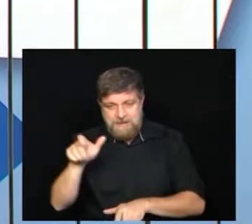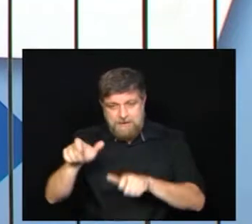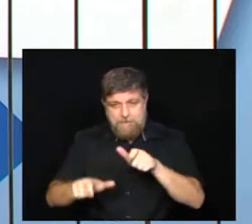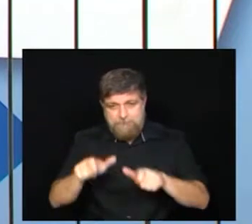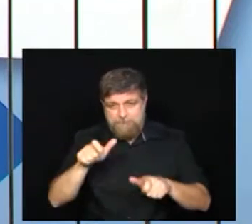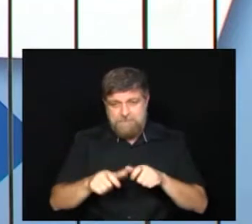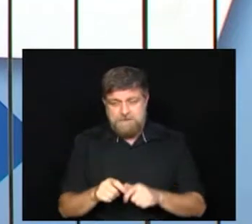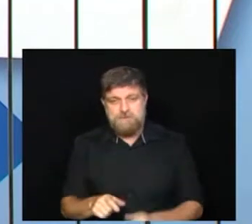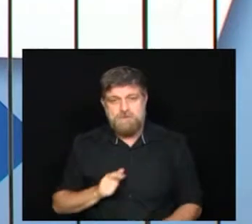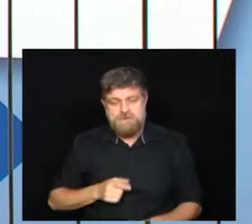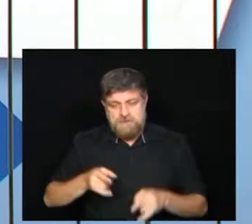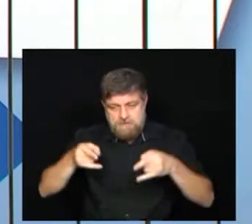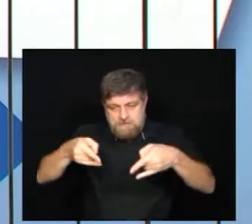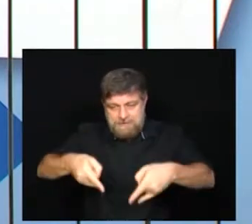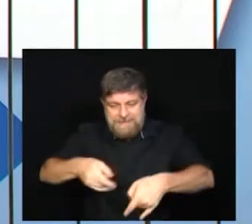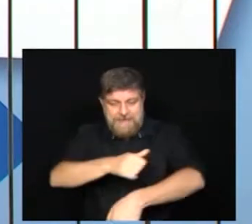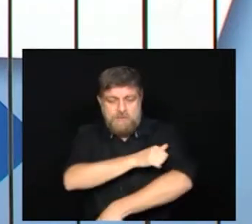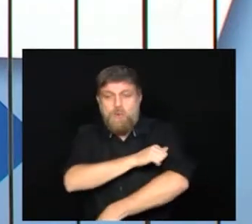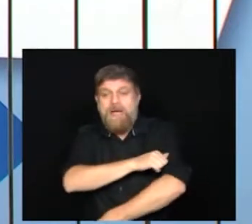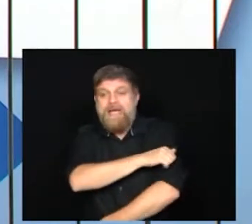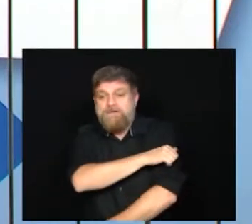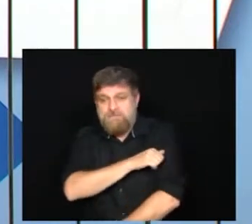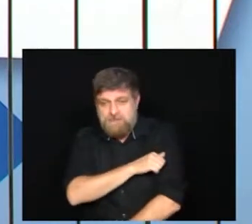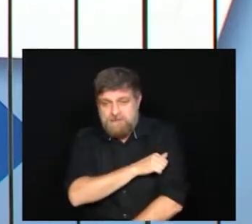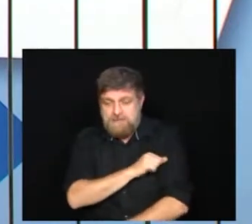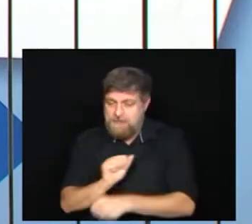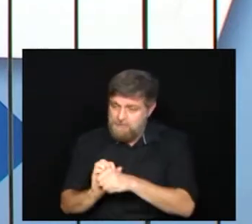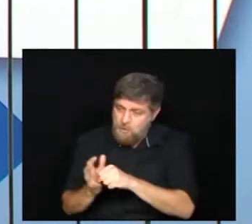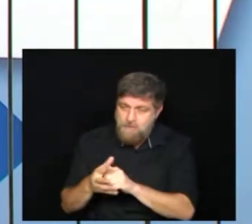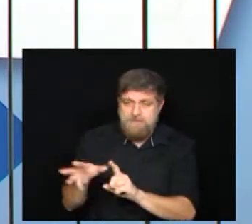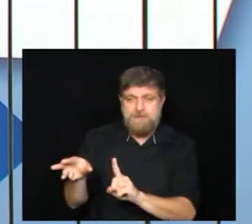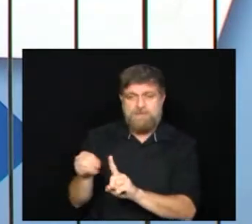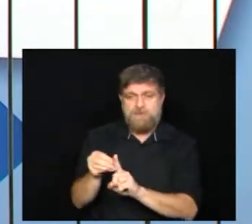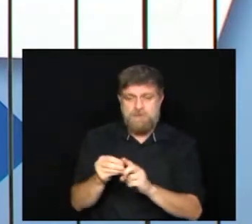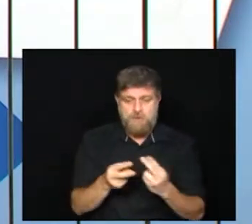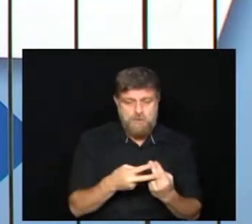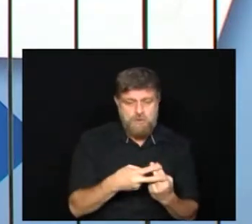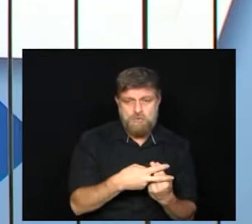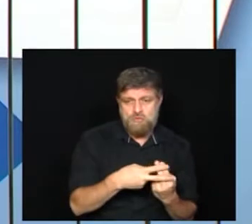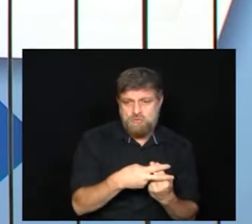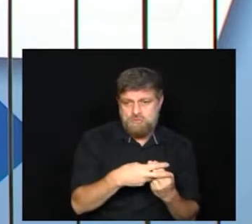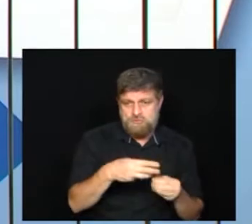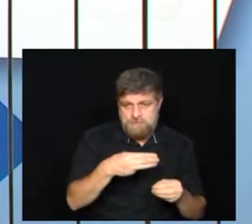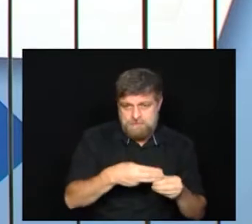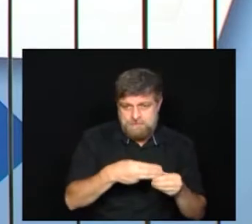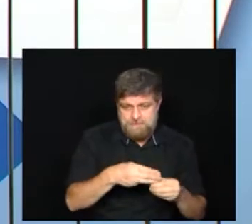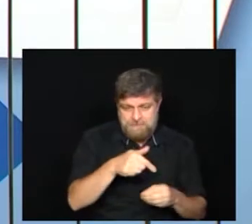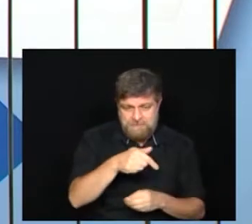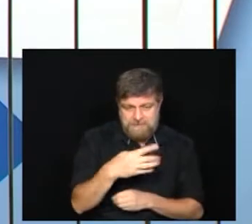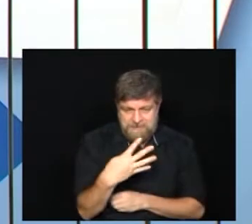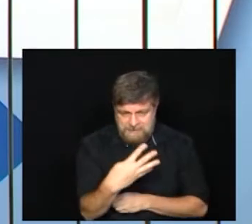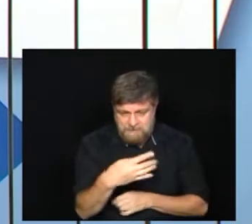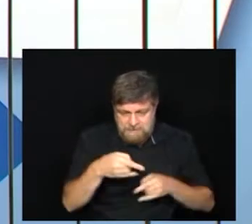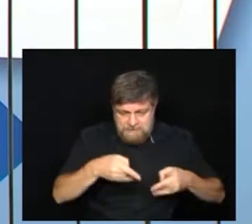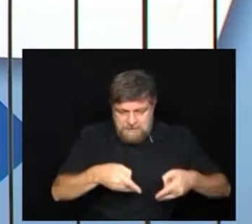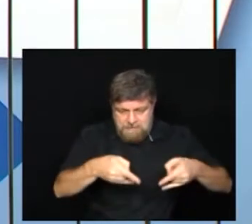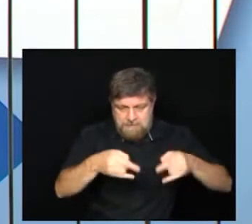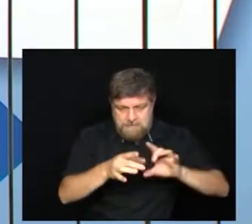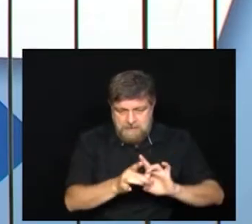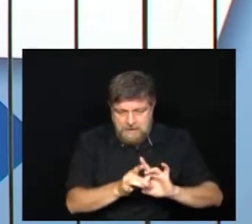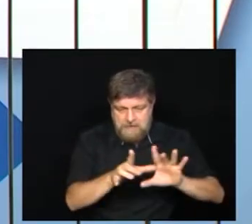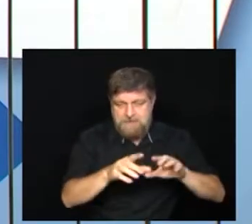pacientes internados em leitos de enfermaria Covid. No SUS municipal, 74 leitos